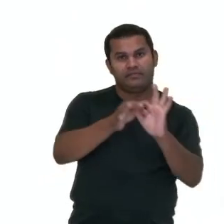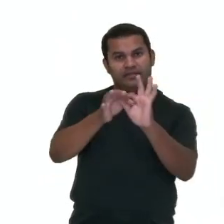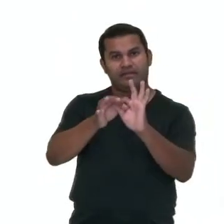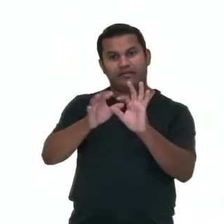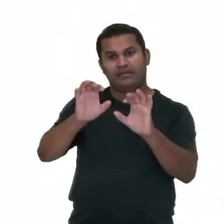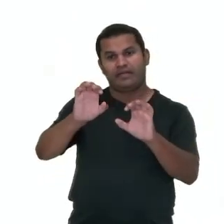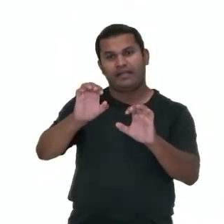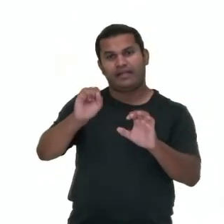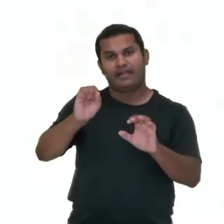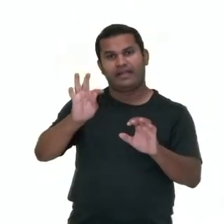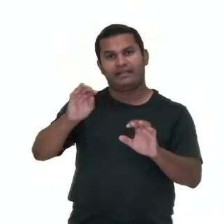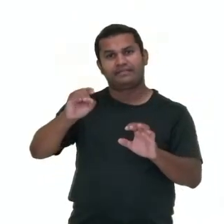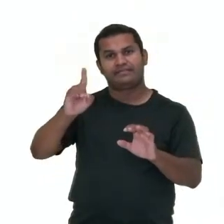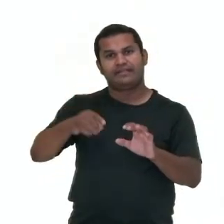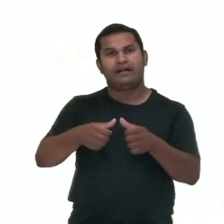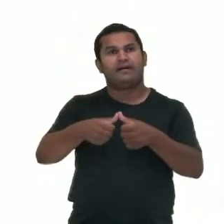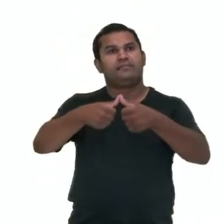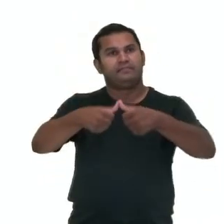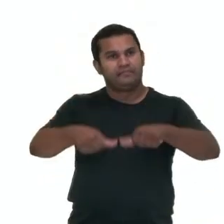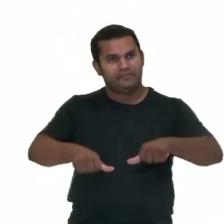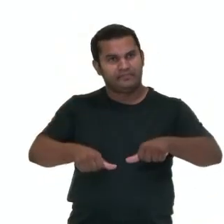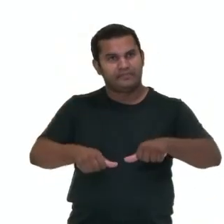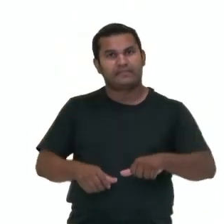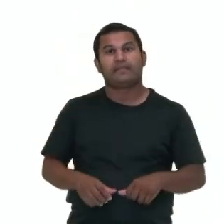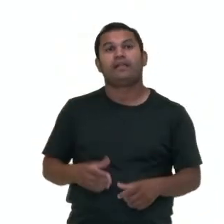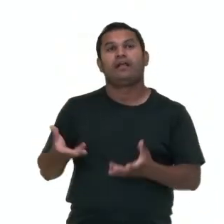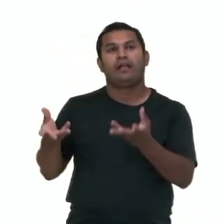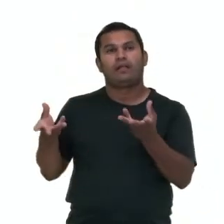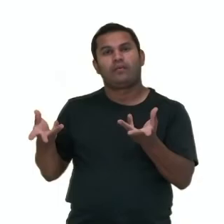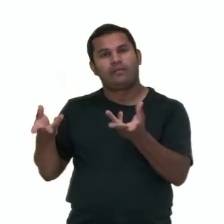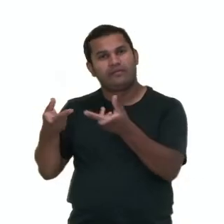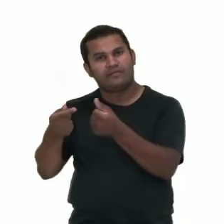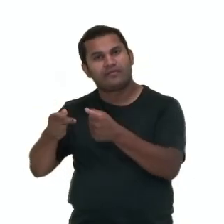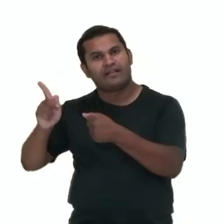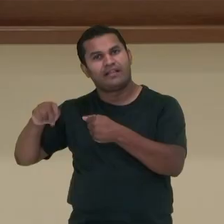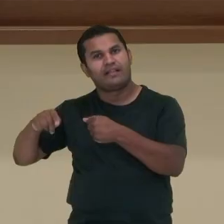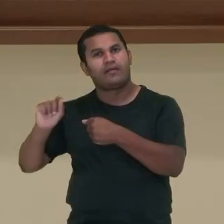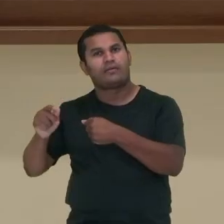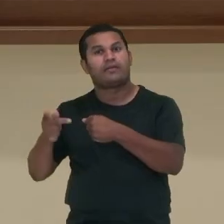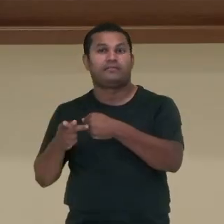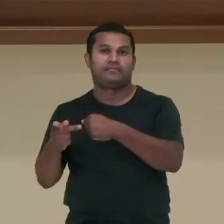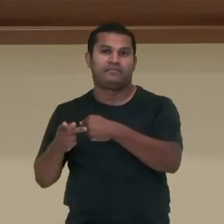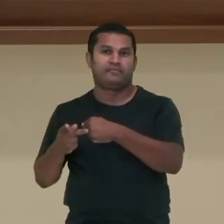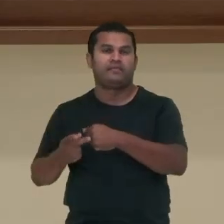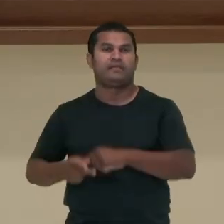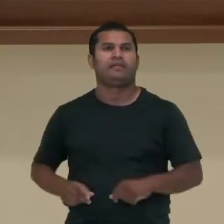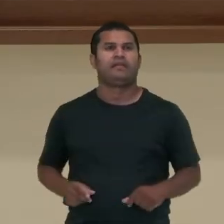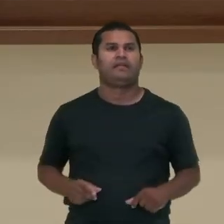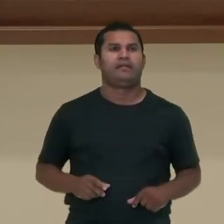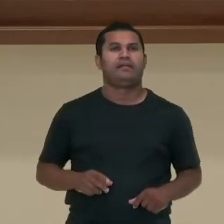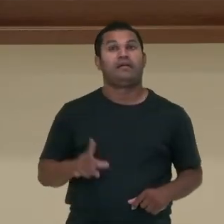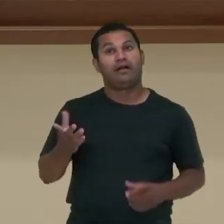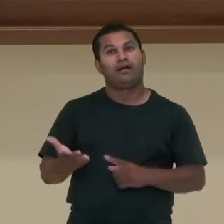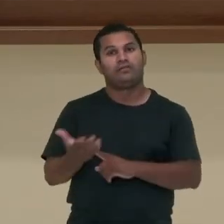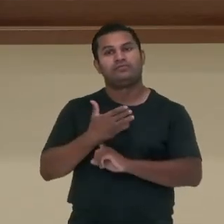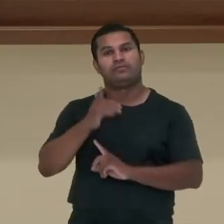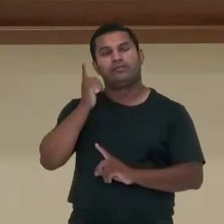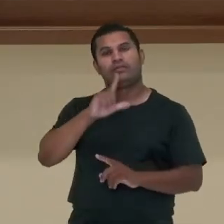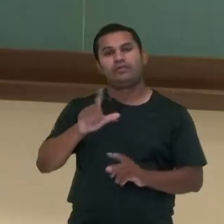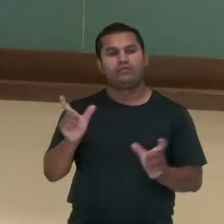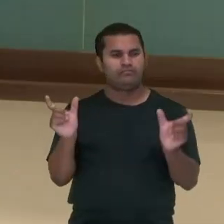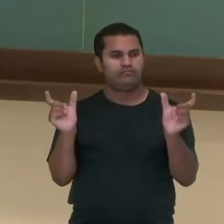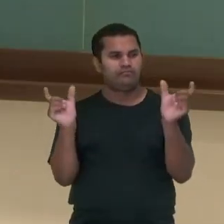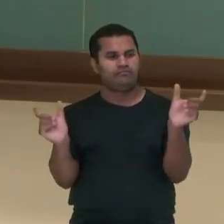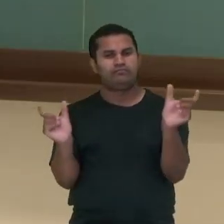núcleo do predicado e por se tratar de um atributo do sujeito esse núcleo do predicado é conhecido como predicativo do sujeito